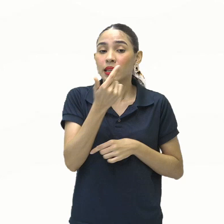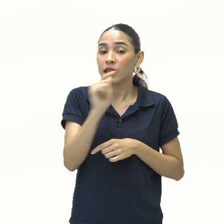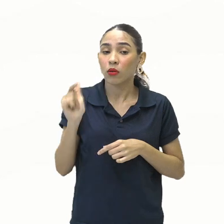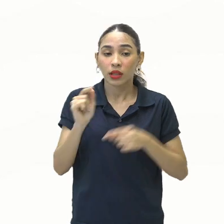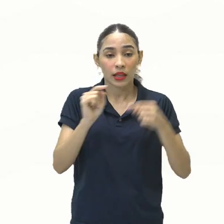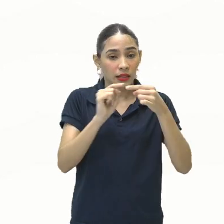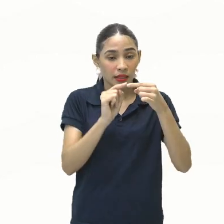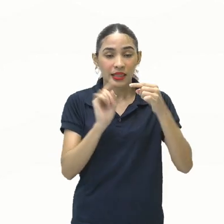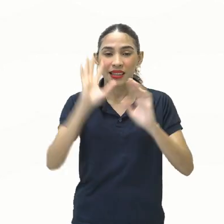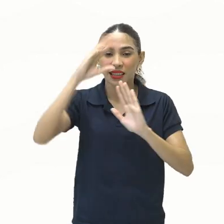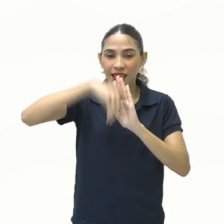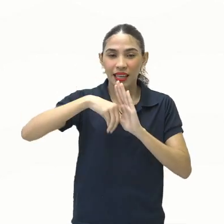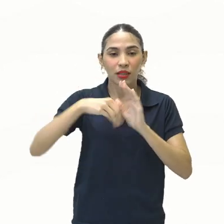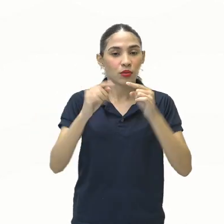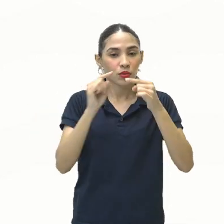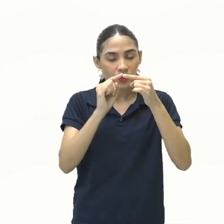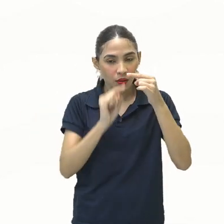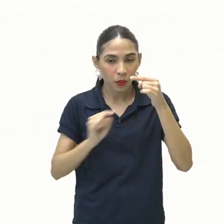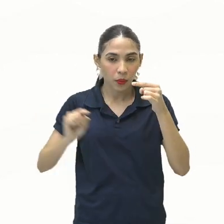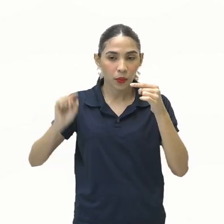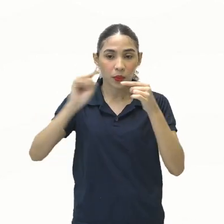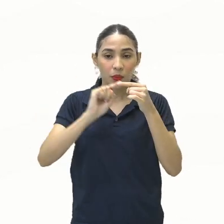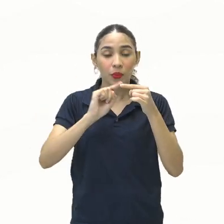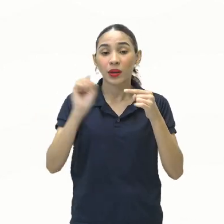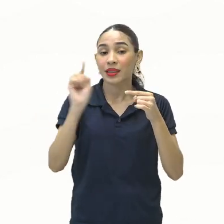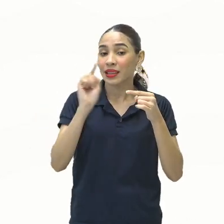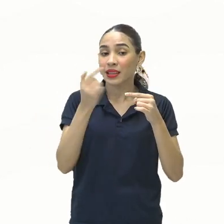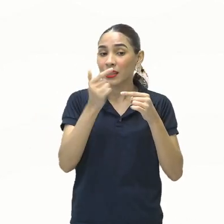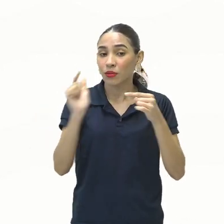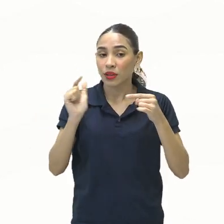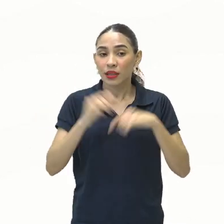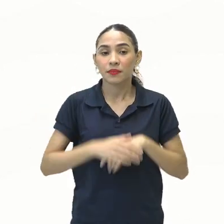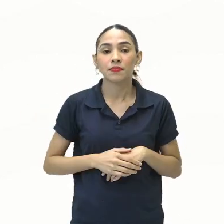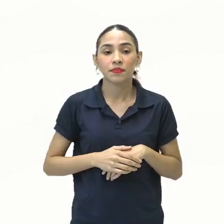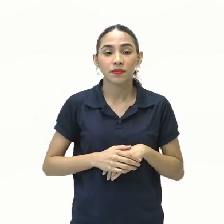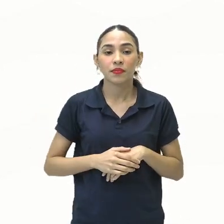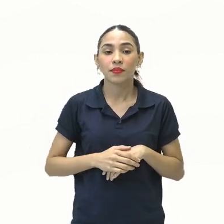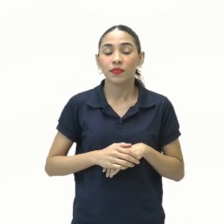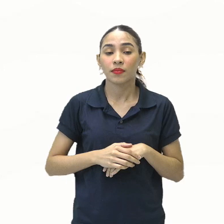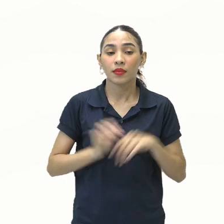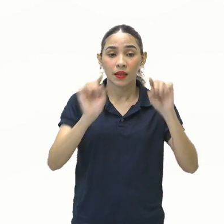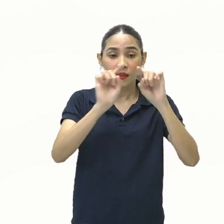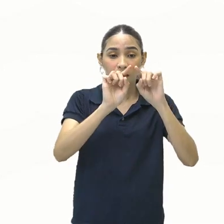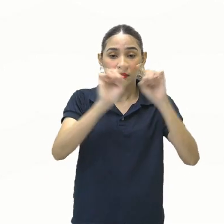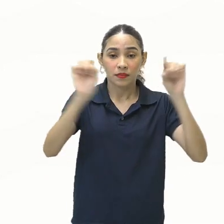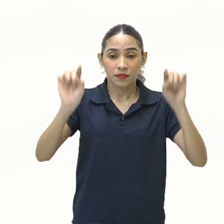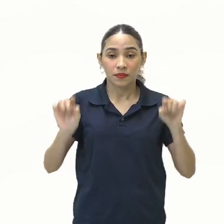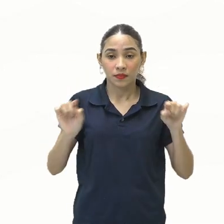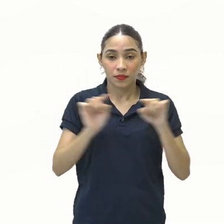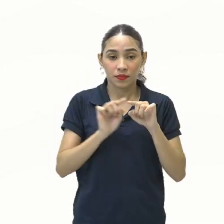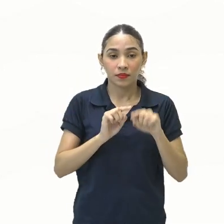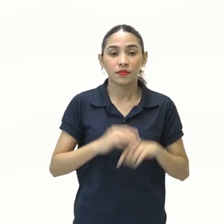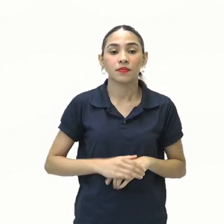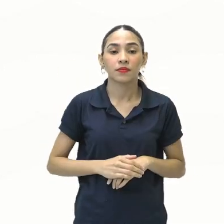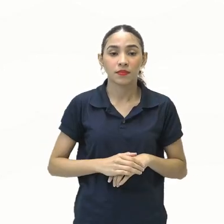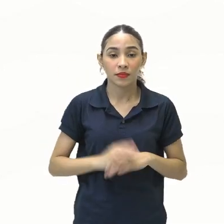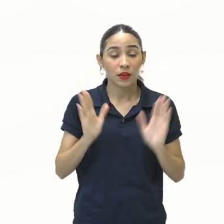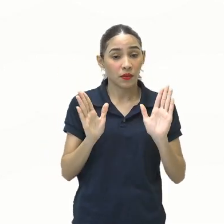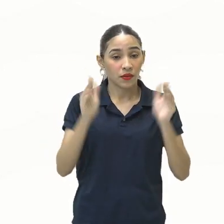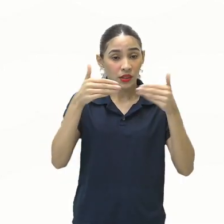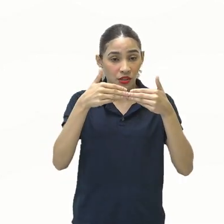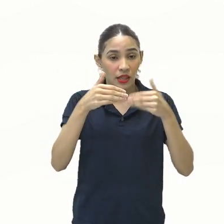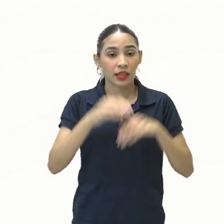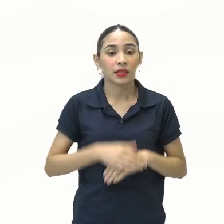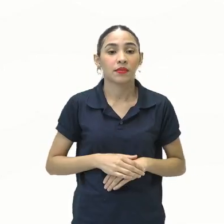anel aromático. Aí a gente precisa dizer se é saturado ou insaturado. Ó. Essa daqui, ela é uma cadeia cíclica,